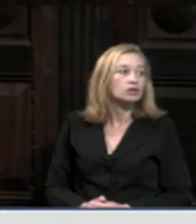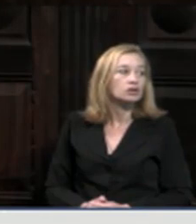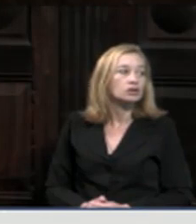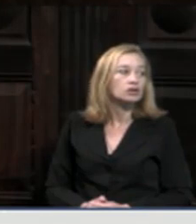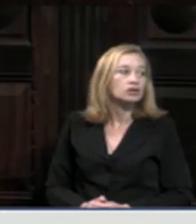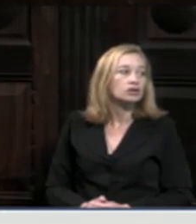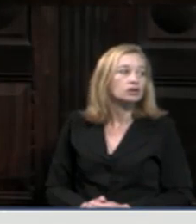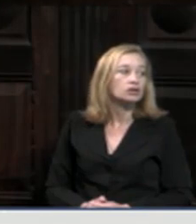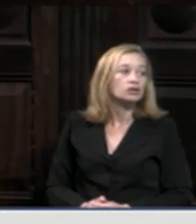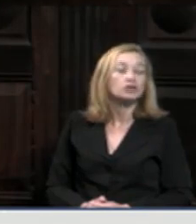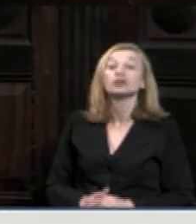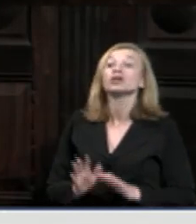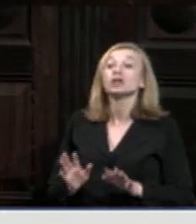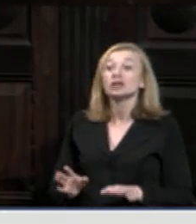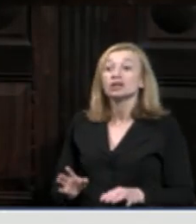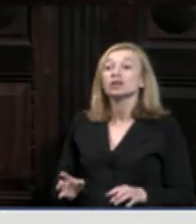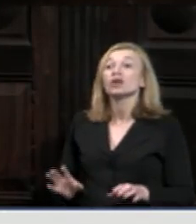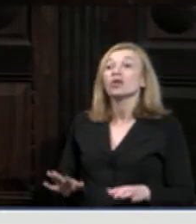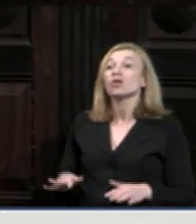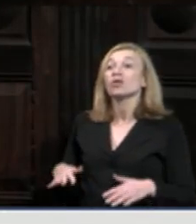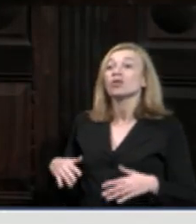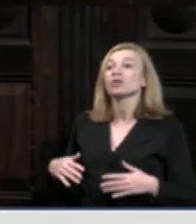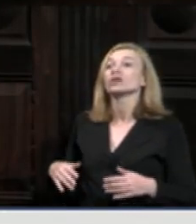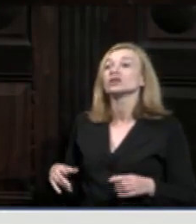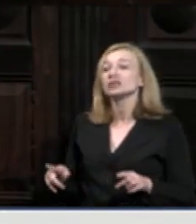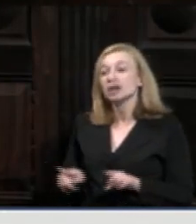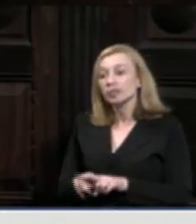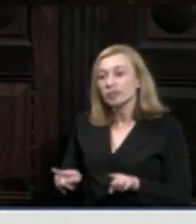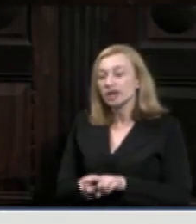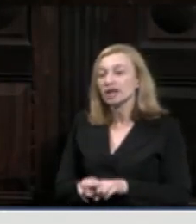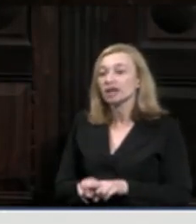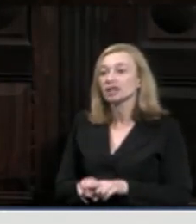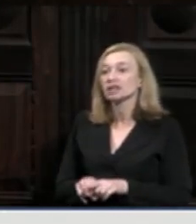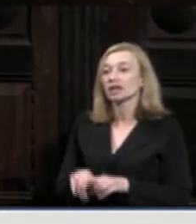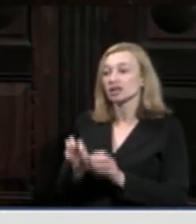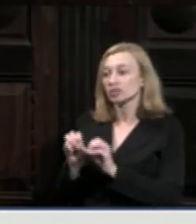na educação privada nós temos